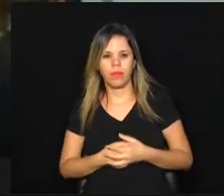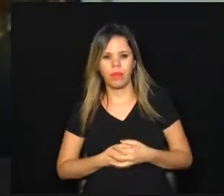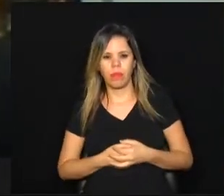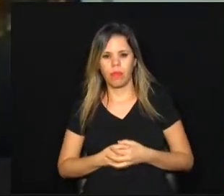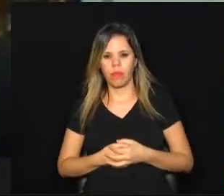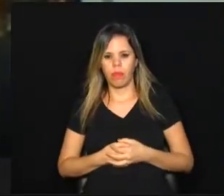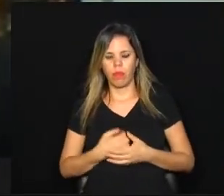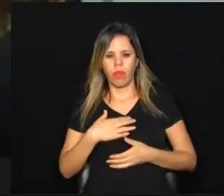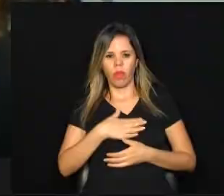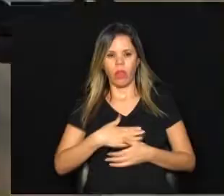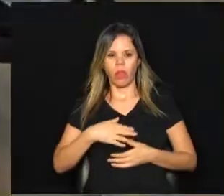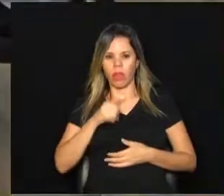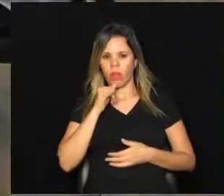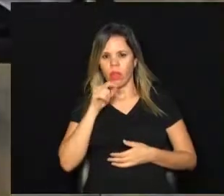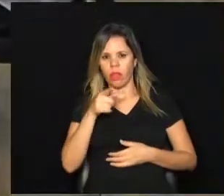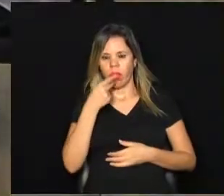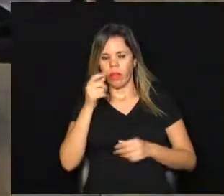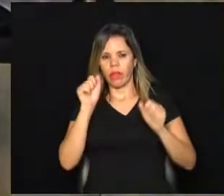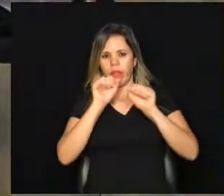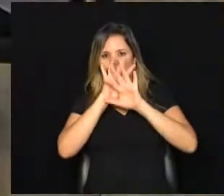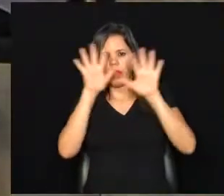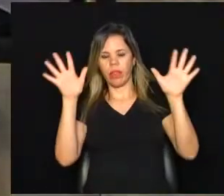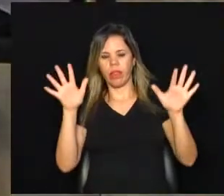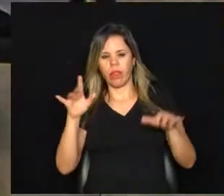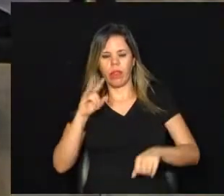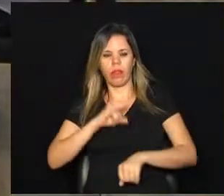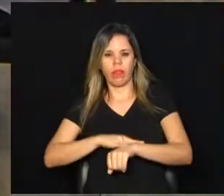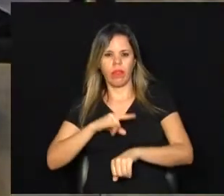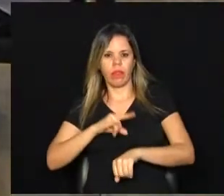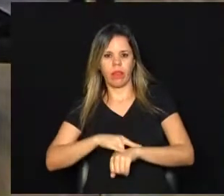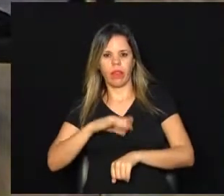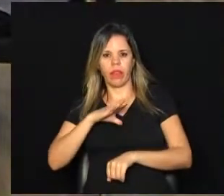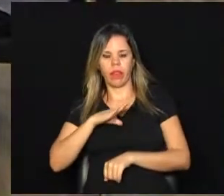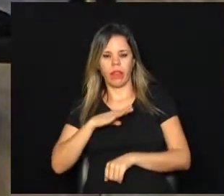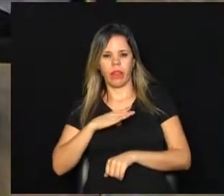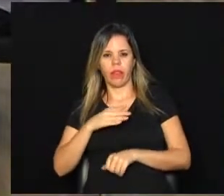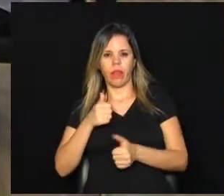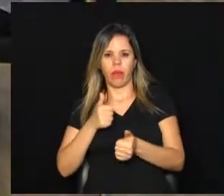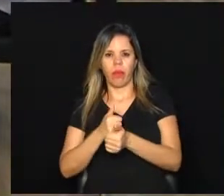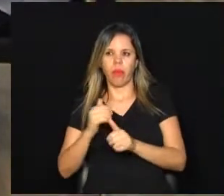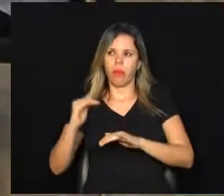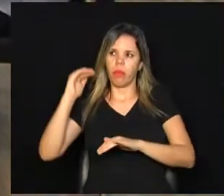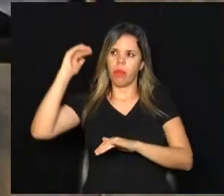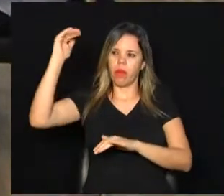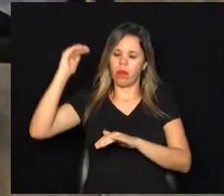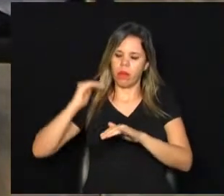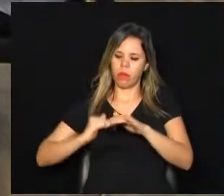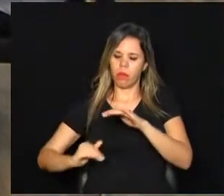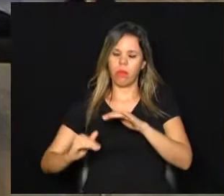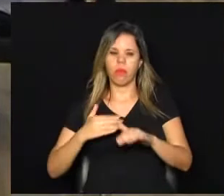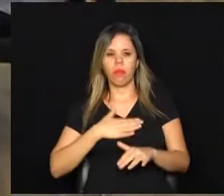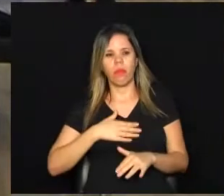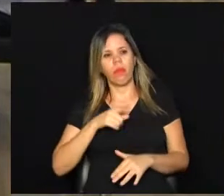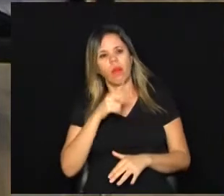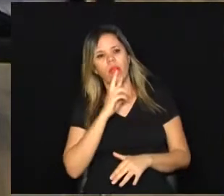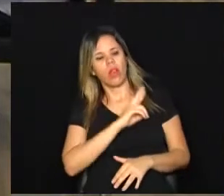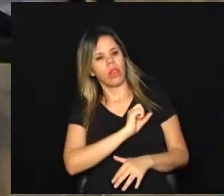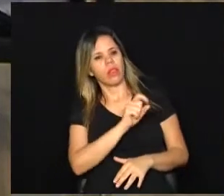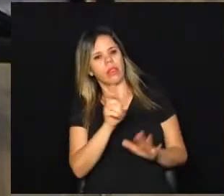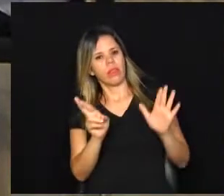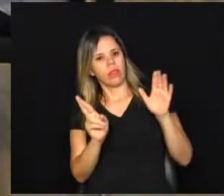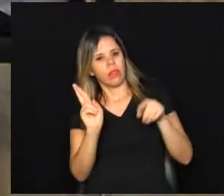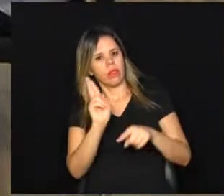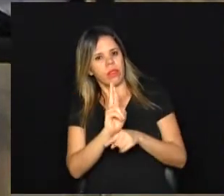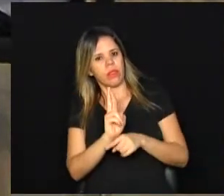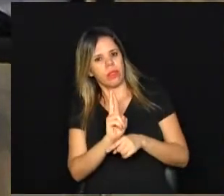Eu gostei do exemplo, que acho que foi bem claro quando ele falou do banheiro, das cidades de cima e de baixo. Ô, Rossini, você já representou a Câmara